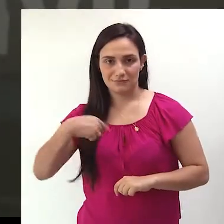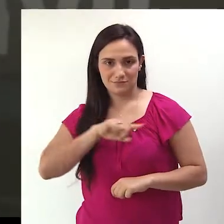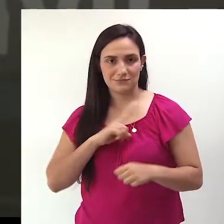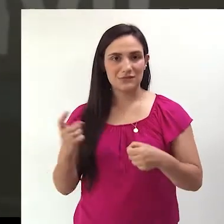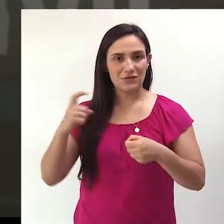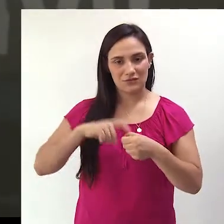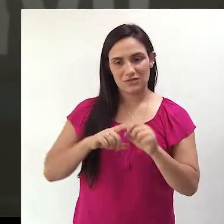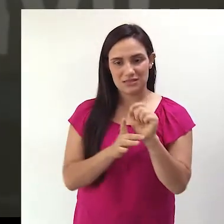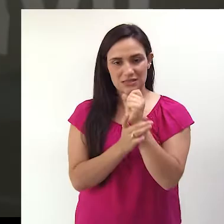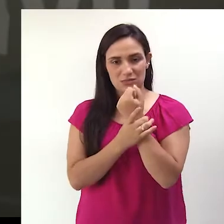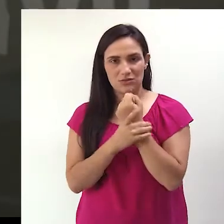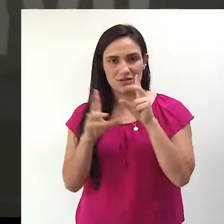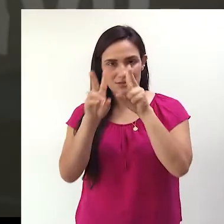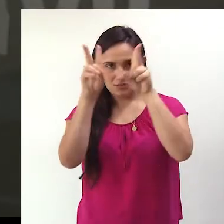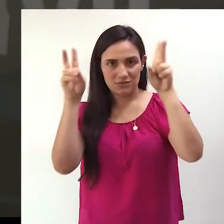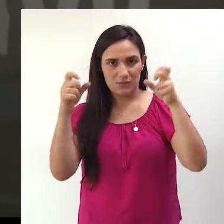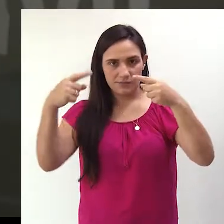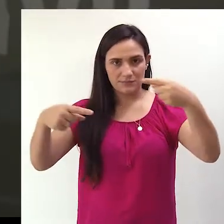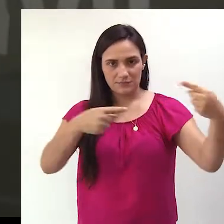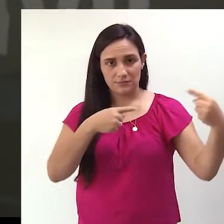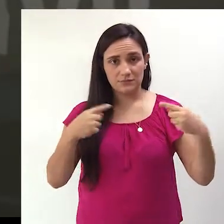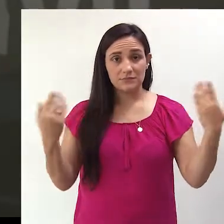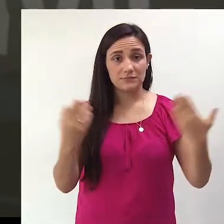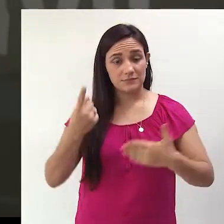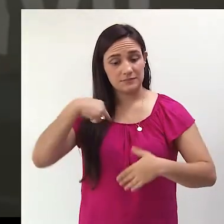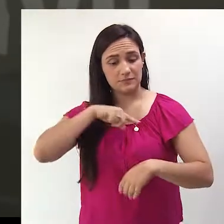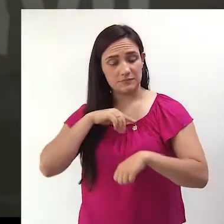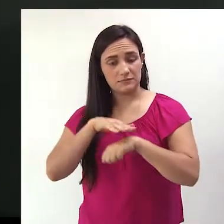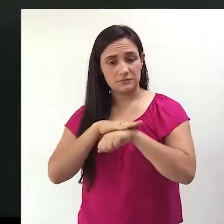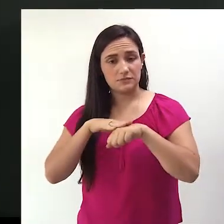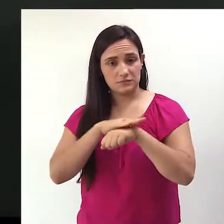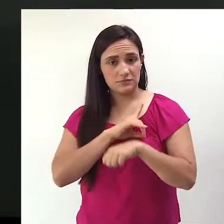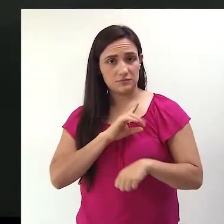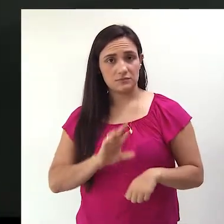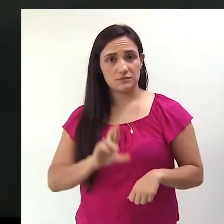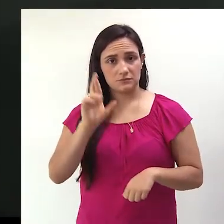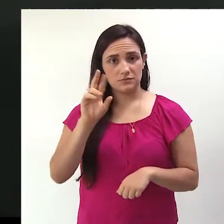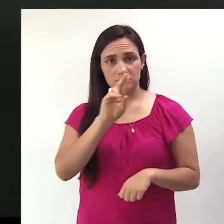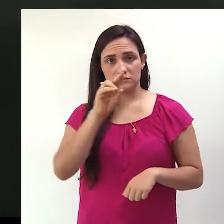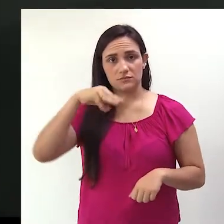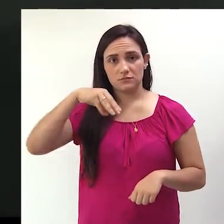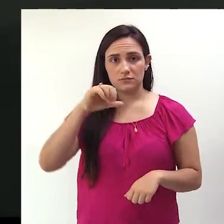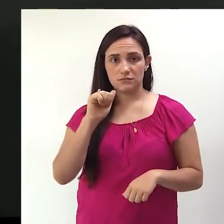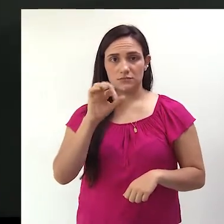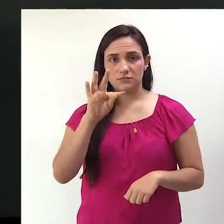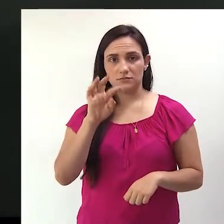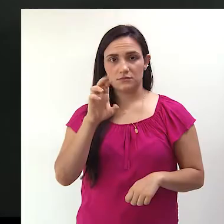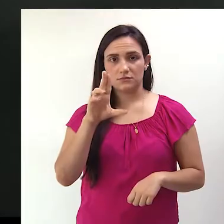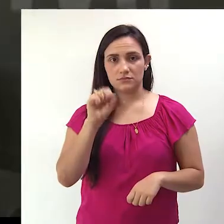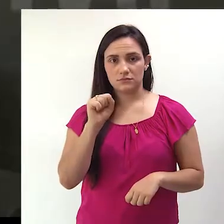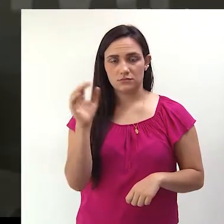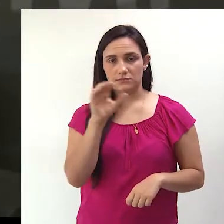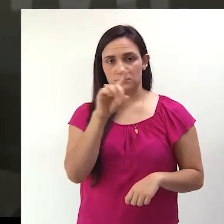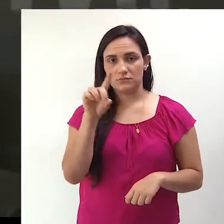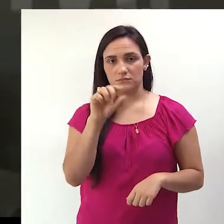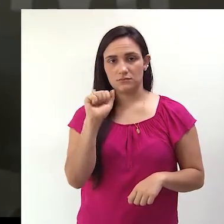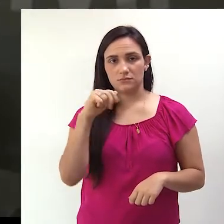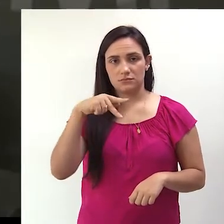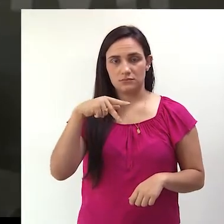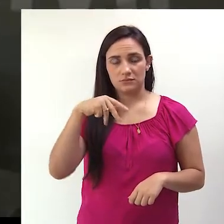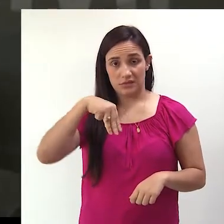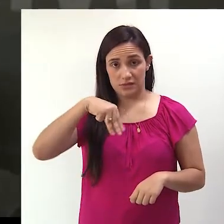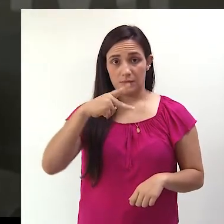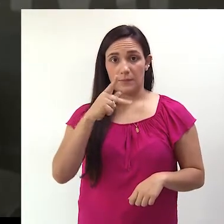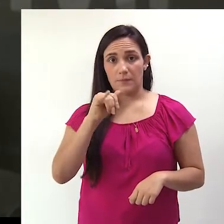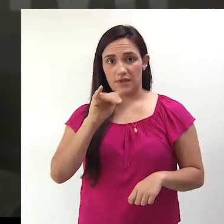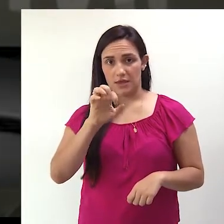De volta com Segurança em Pauta, hoje falando com o delegado titular da Deleagro, o doutor Matheus Zampieri. E doutor, o